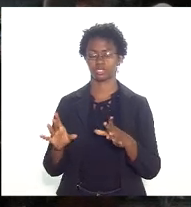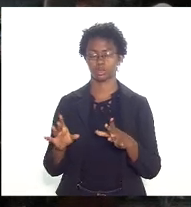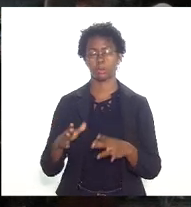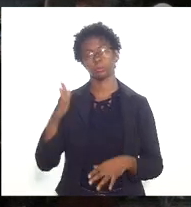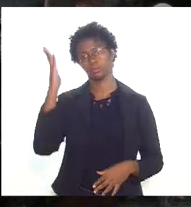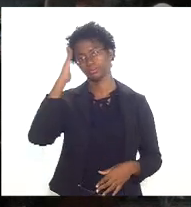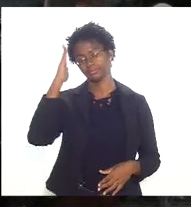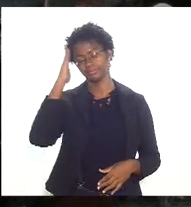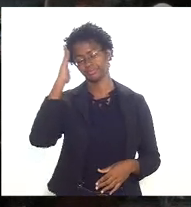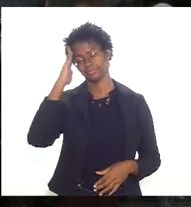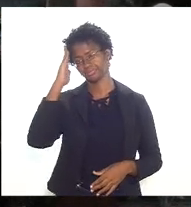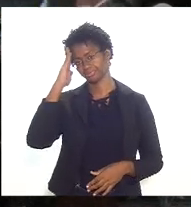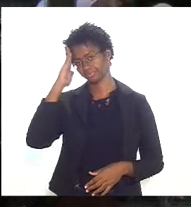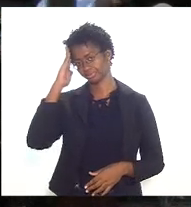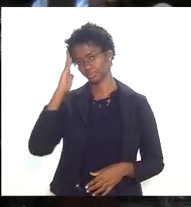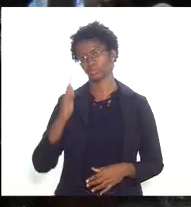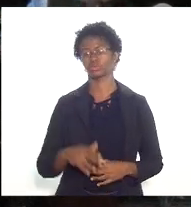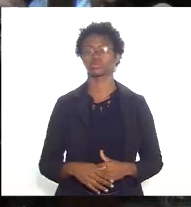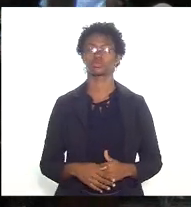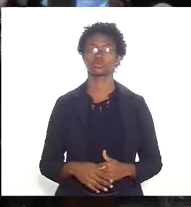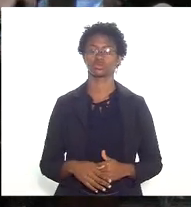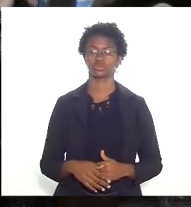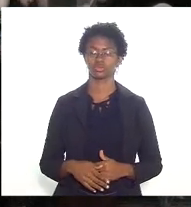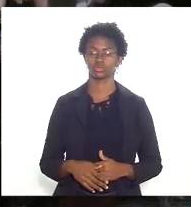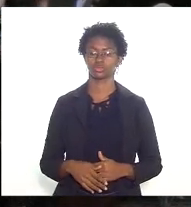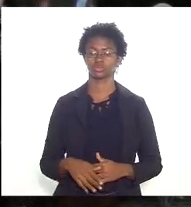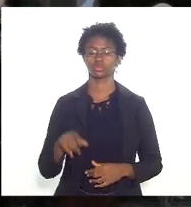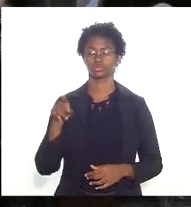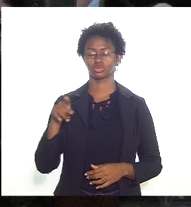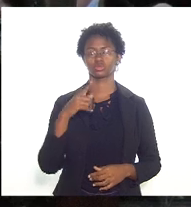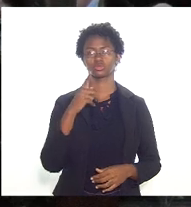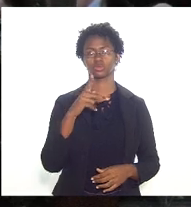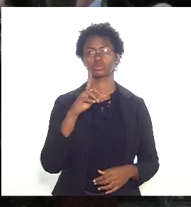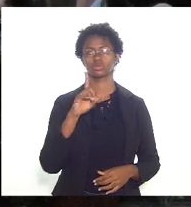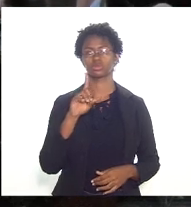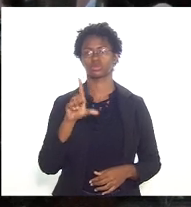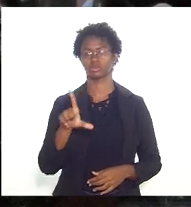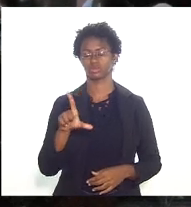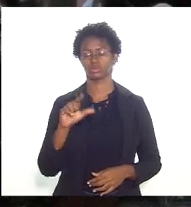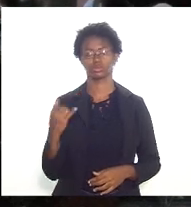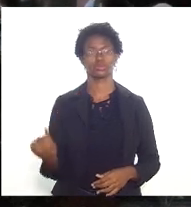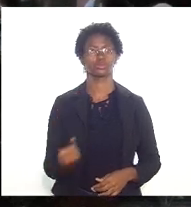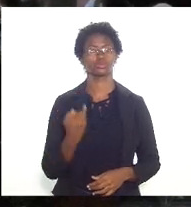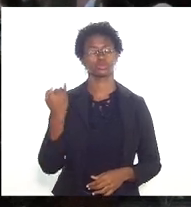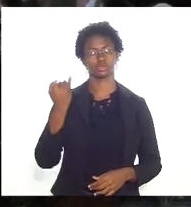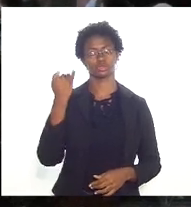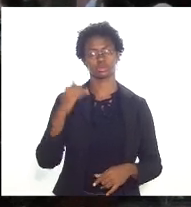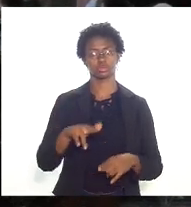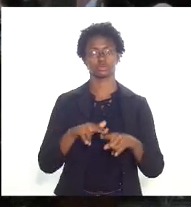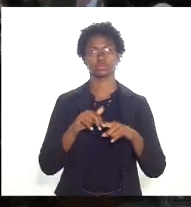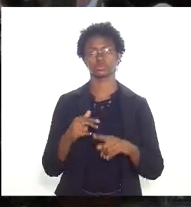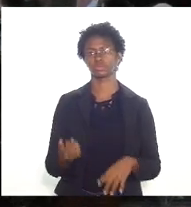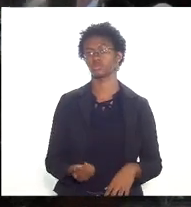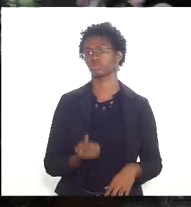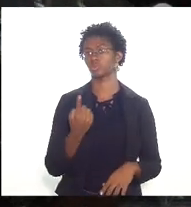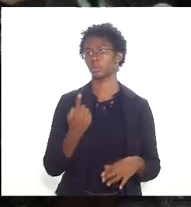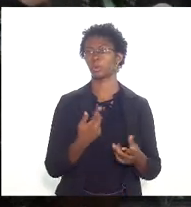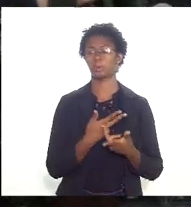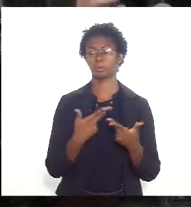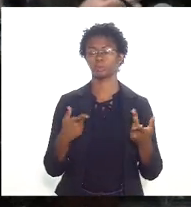sabe que esse pdl é importante porque a único instrumento que a gente possa